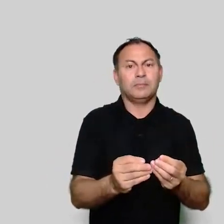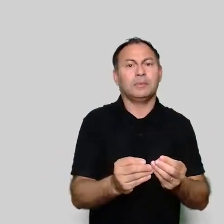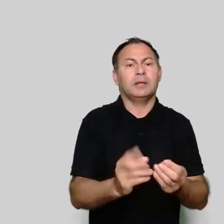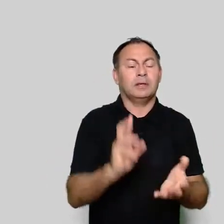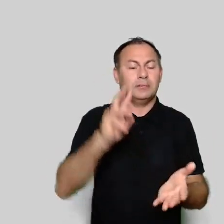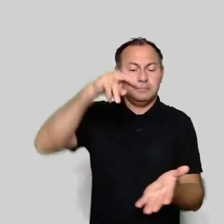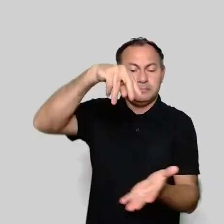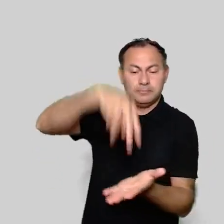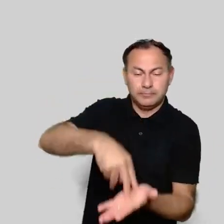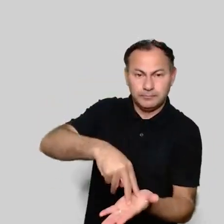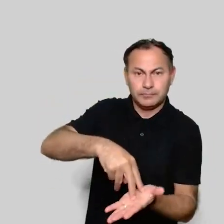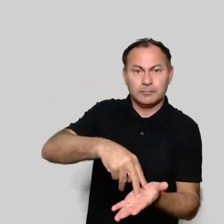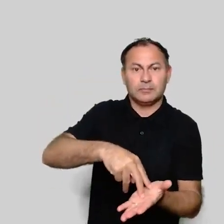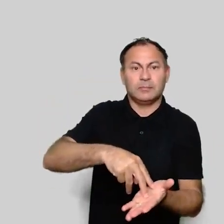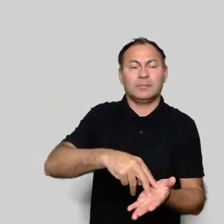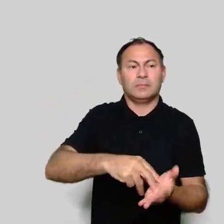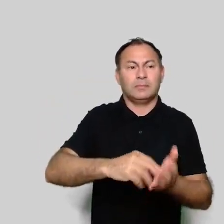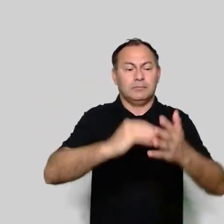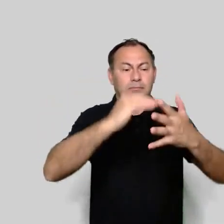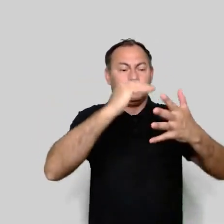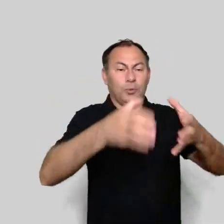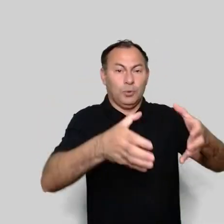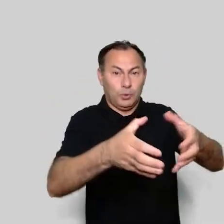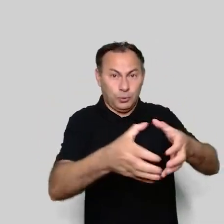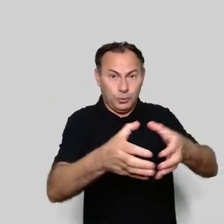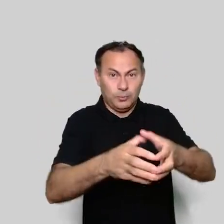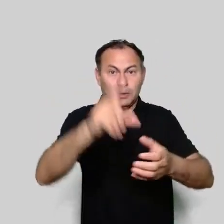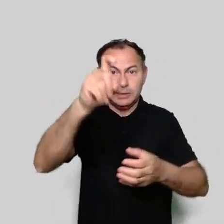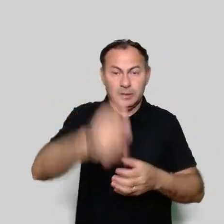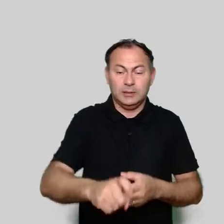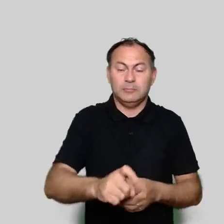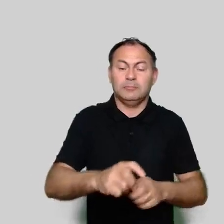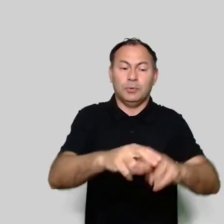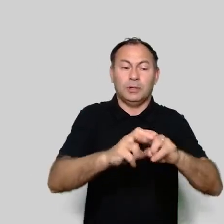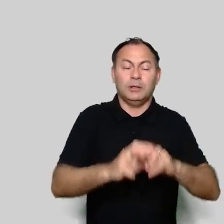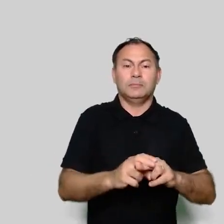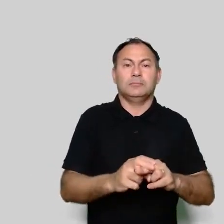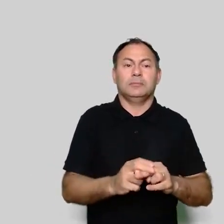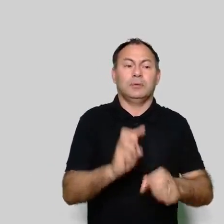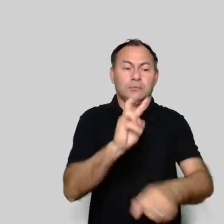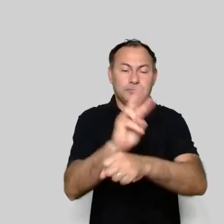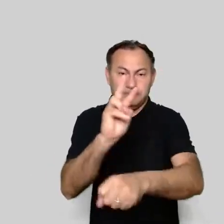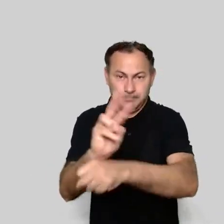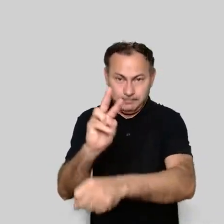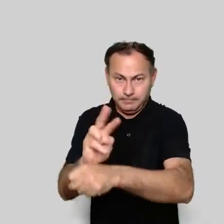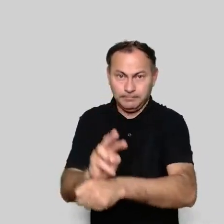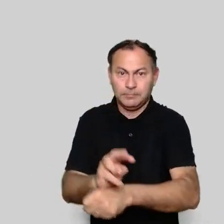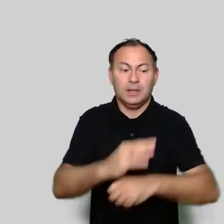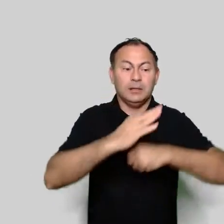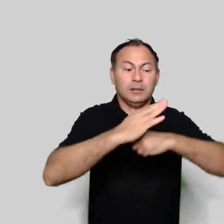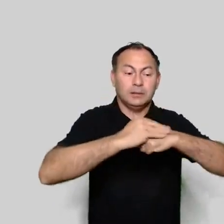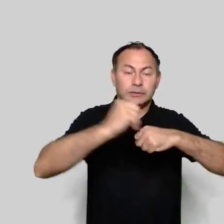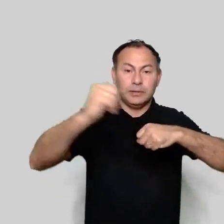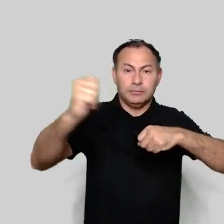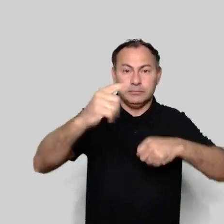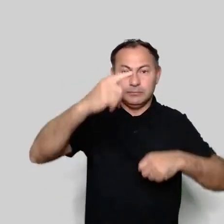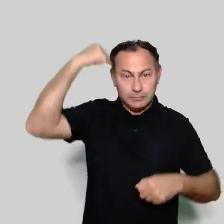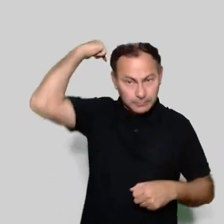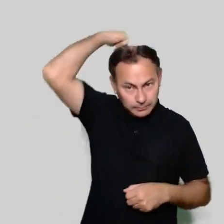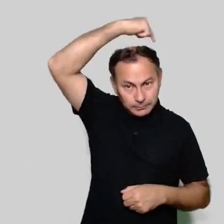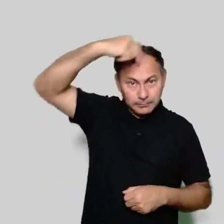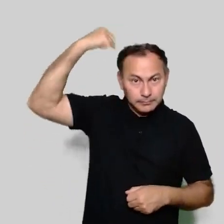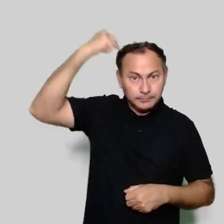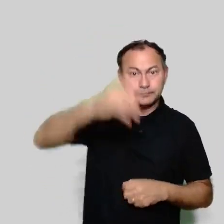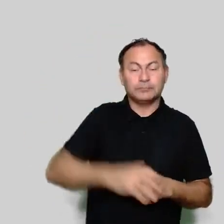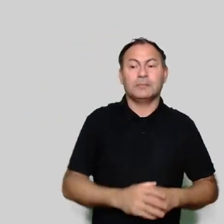quer pertençam à hierarquia, quer sejam por ela apacentados, são chamados à